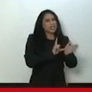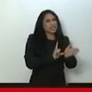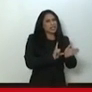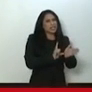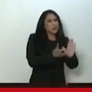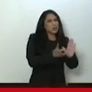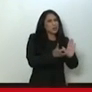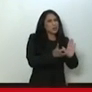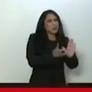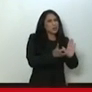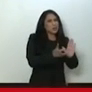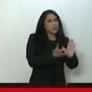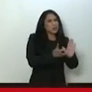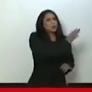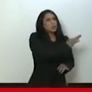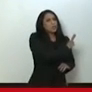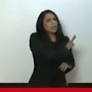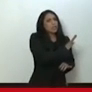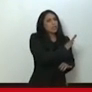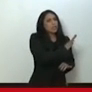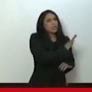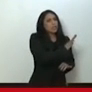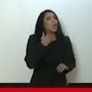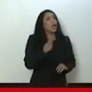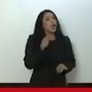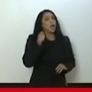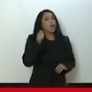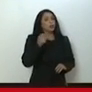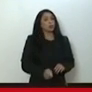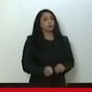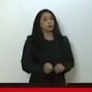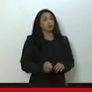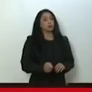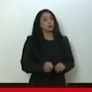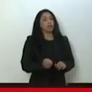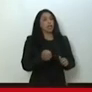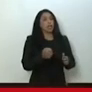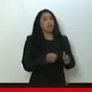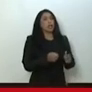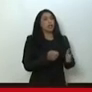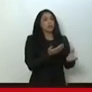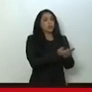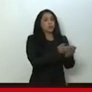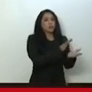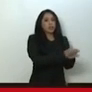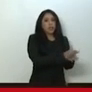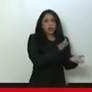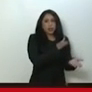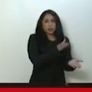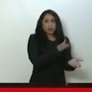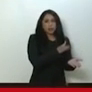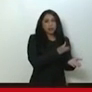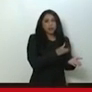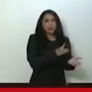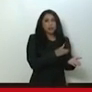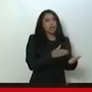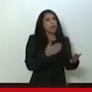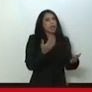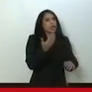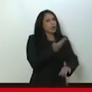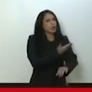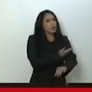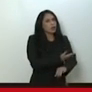conteúdo de manifestações técnicas ao juiz da lava-jato fora dos Autos fazia parte da rotina desta combinação